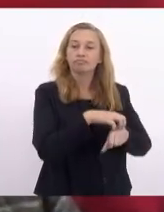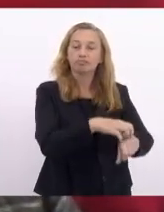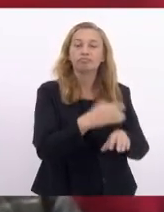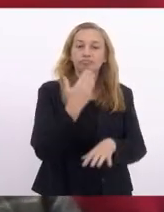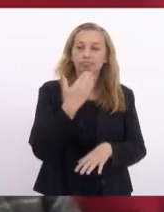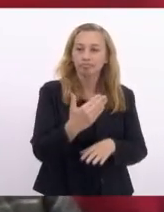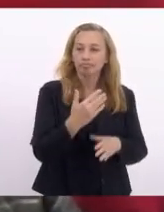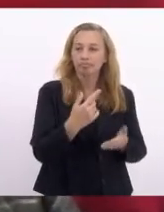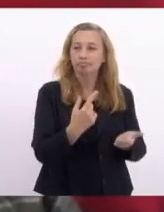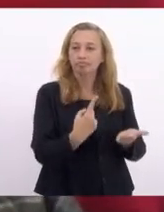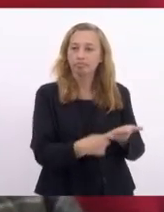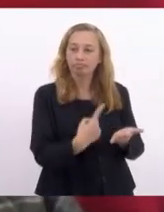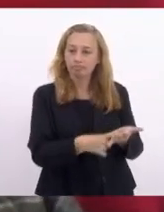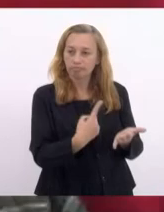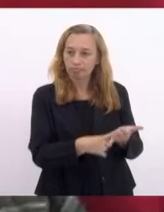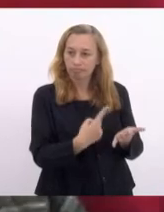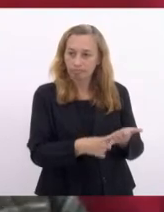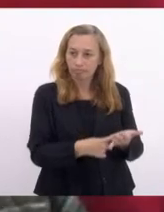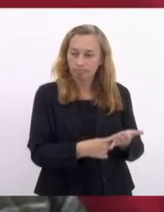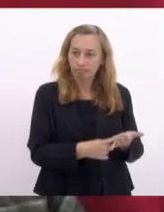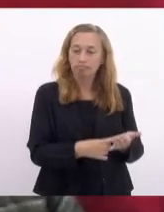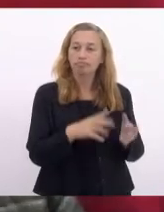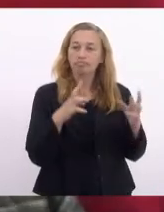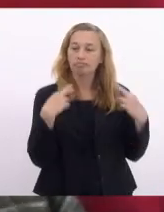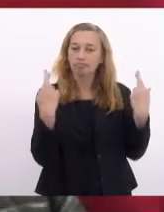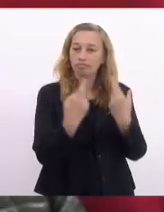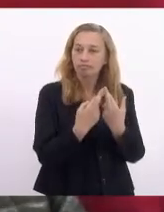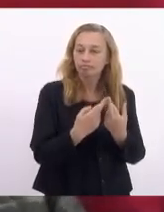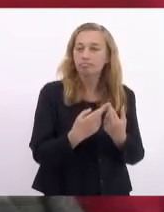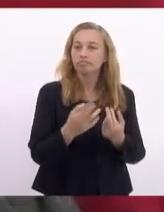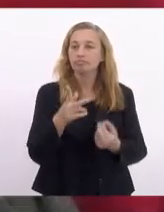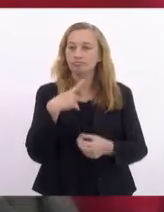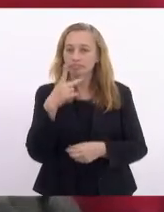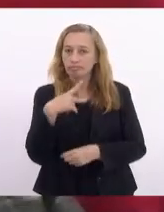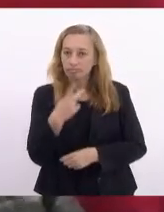né, exatamente para uma reunião para tratar